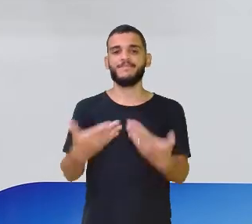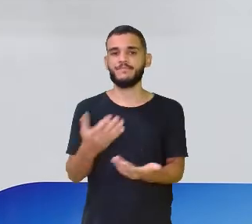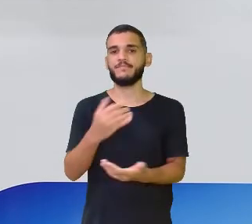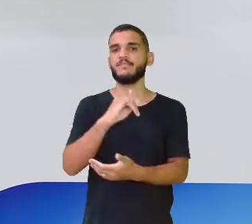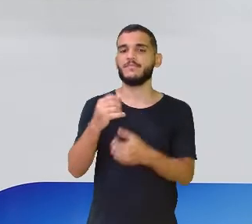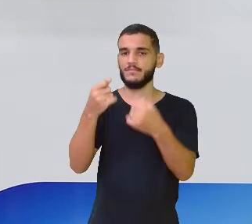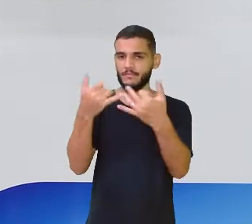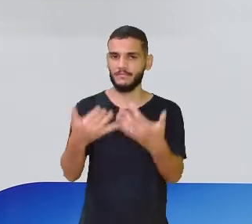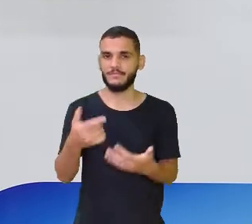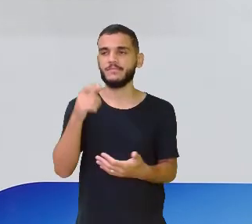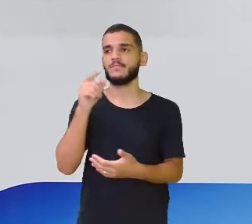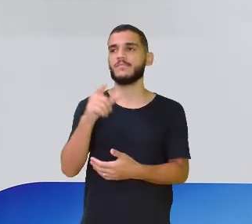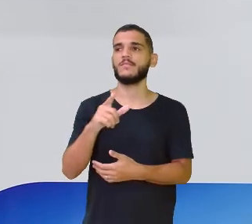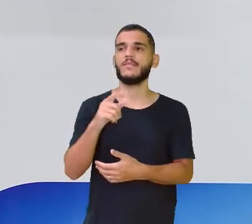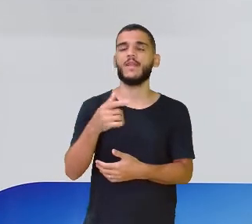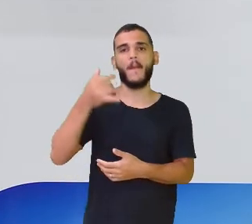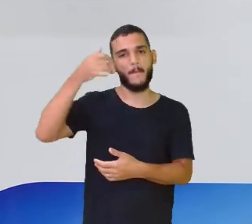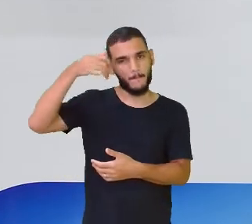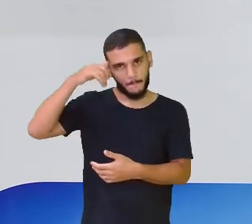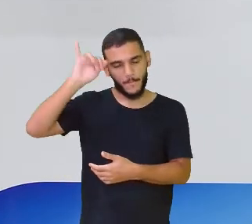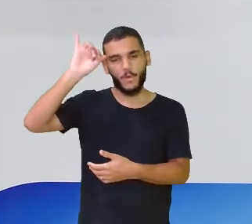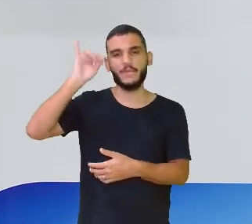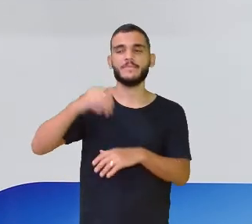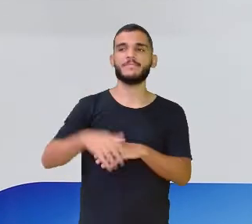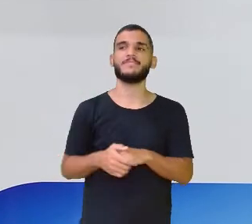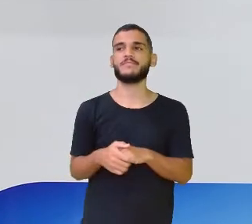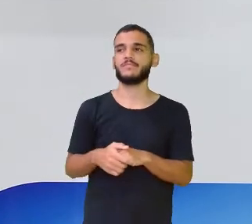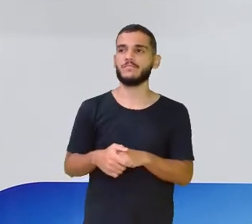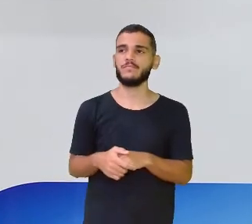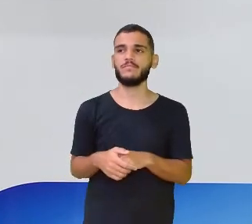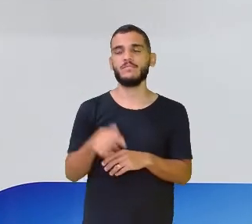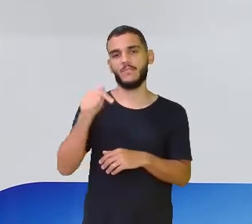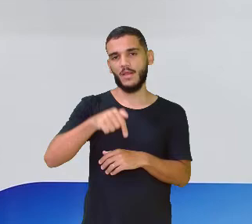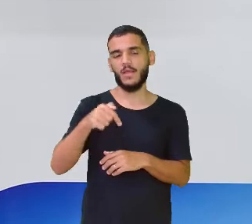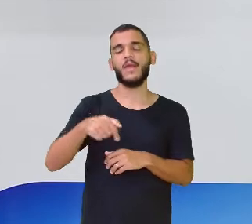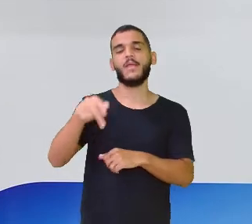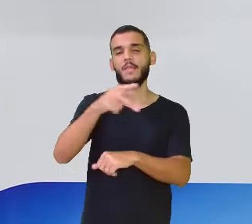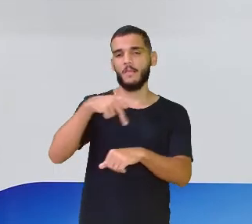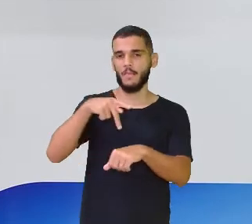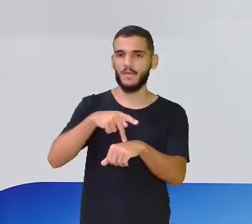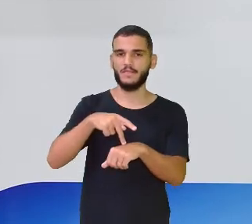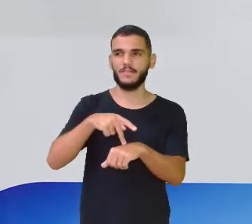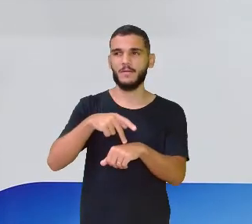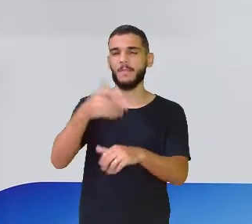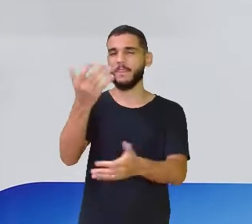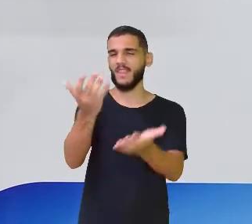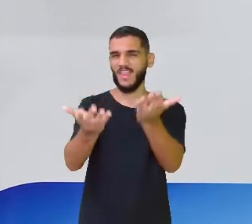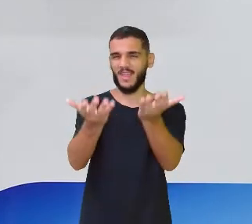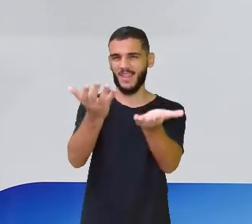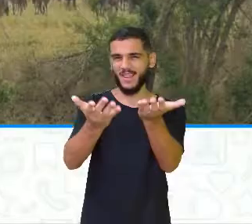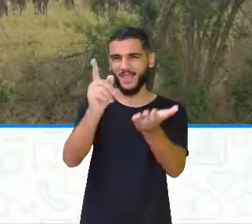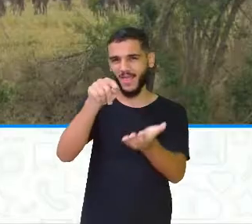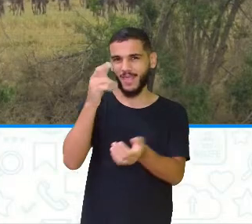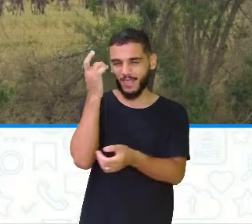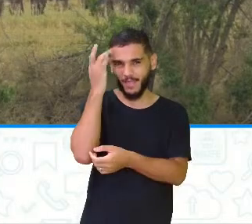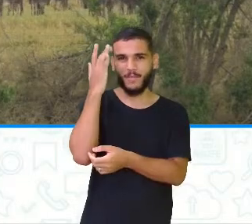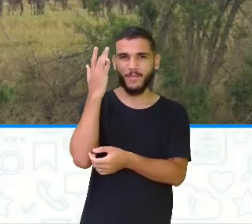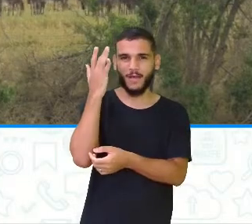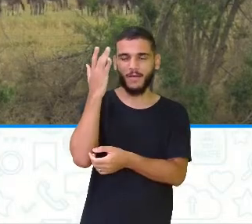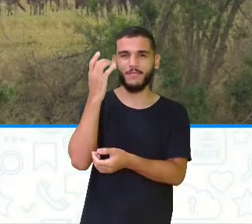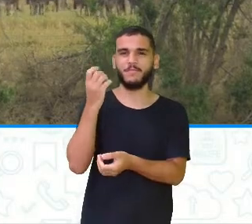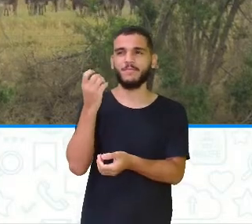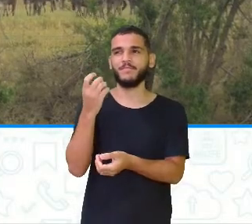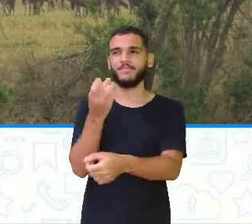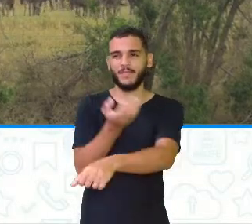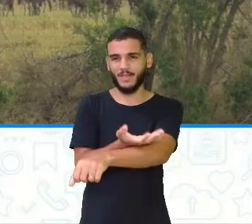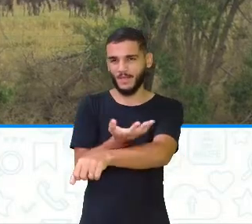aqui, professora Márcia, boi, que é normal aqui, no nosso país, será que esse equilíbrio aqui vai ficar normal? Será que essa graminha vai dar para todo